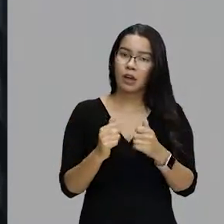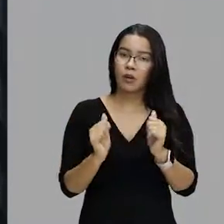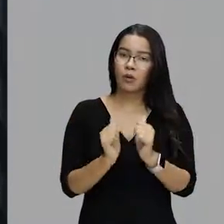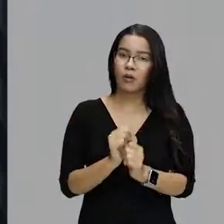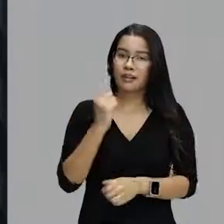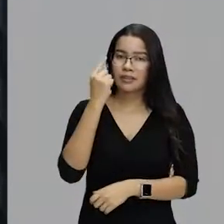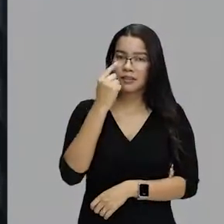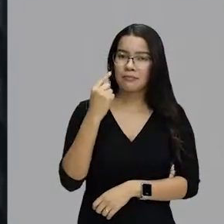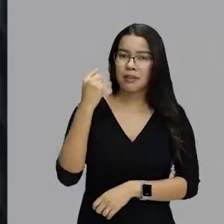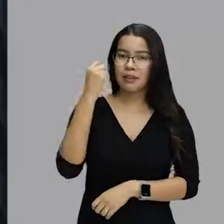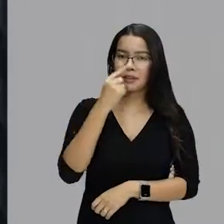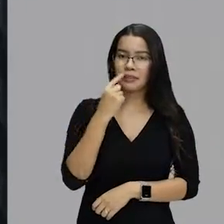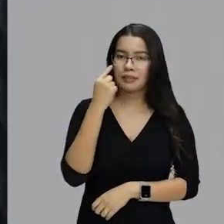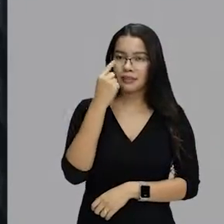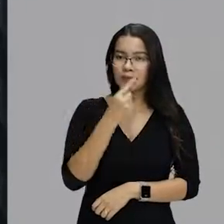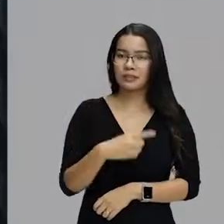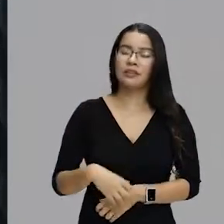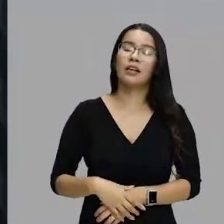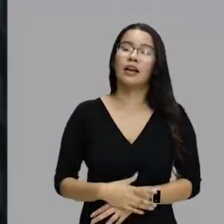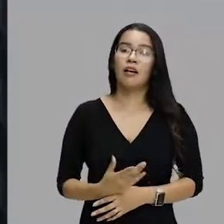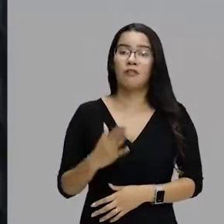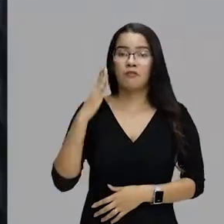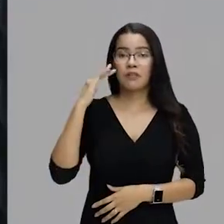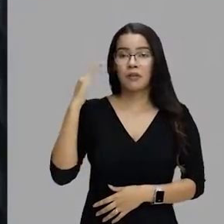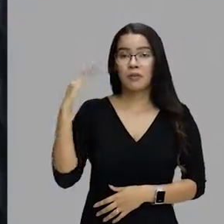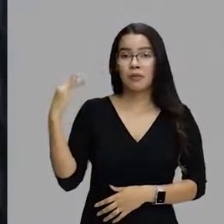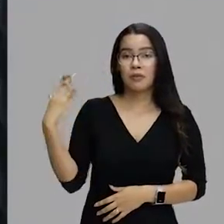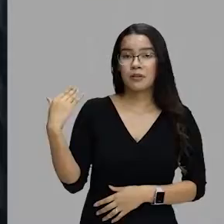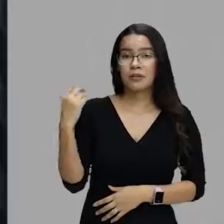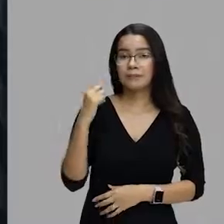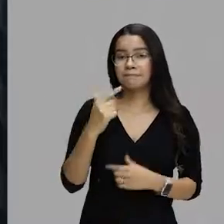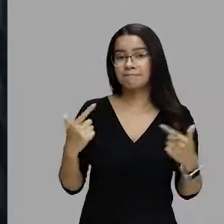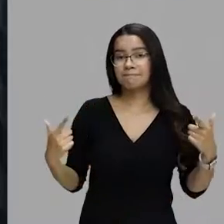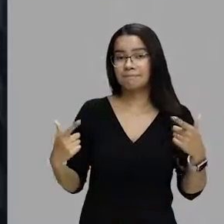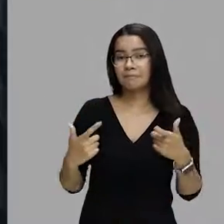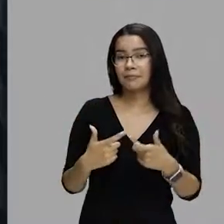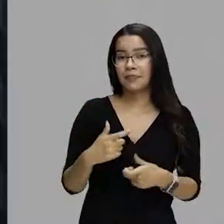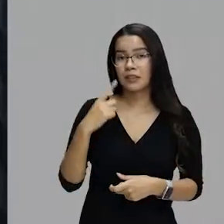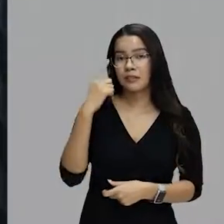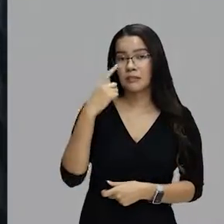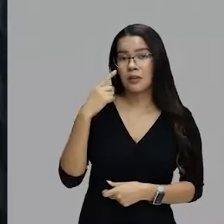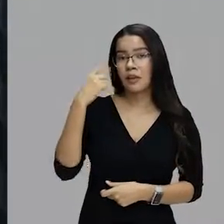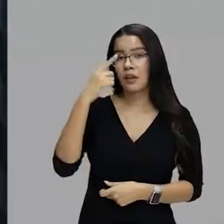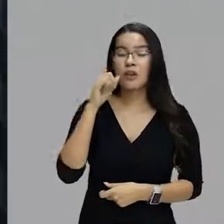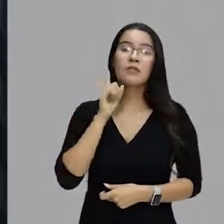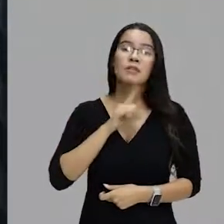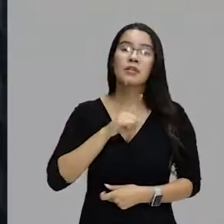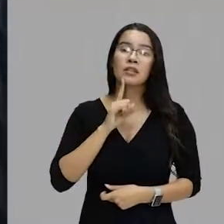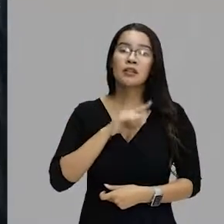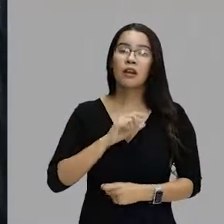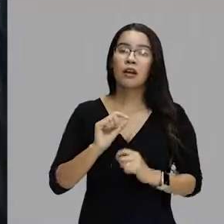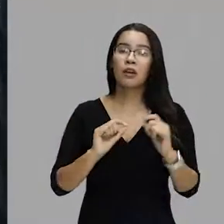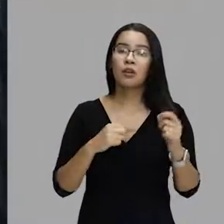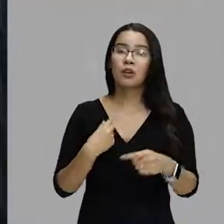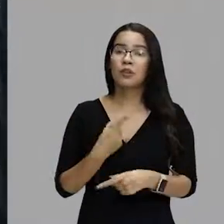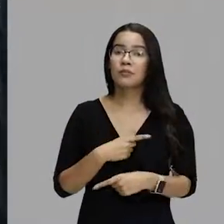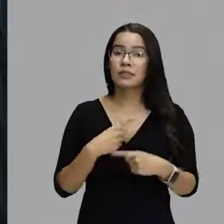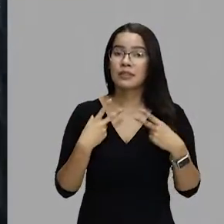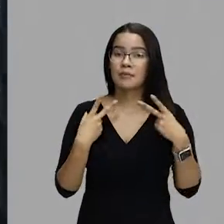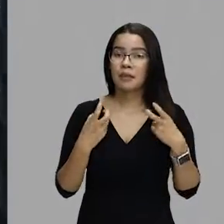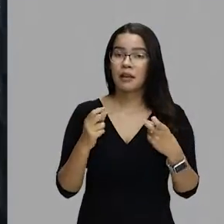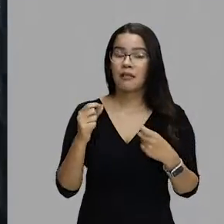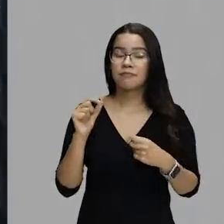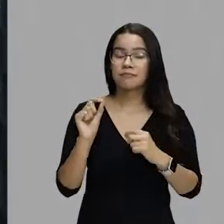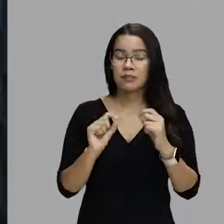famosa Guerra Hispano-Americana. E nessa guerra, o que a gente observa é o envolvimento dos